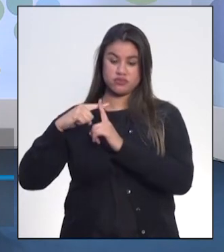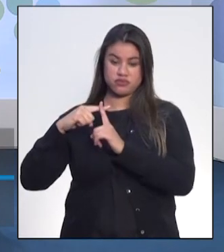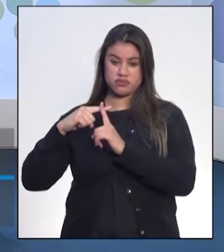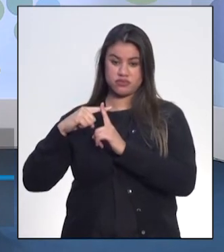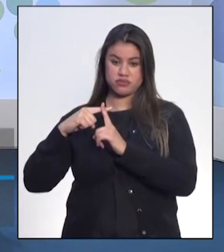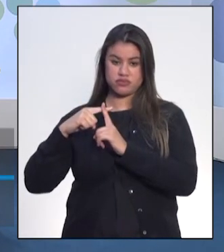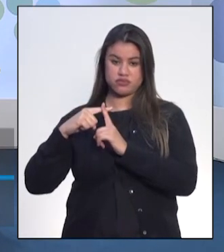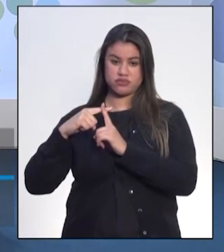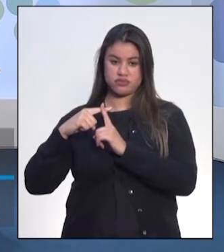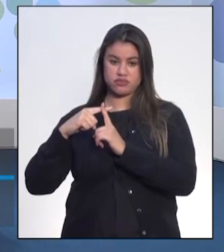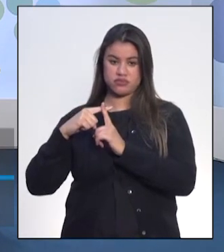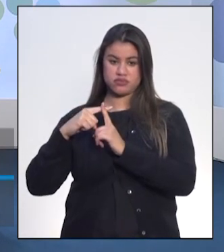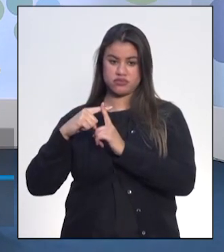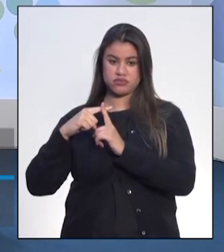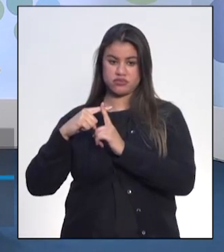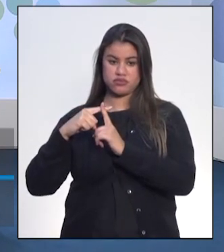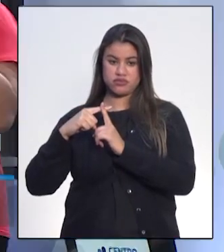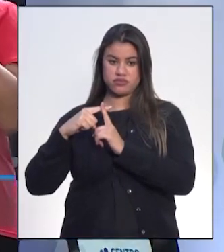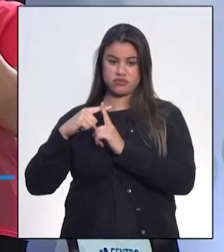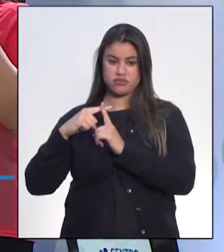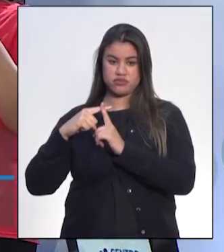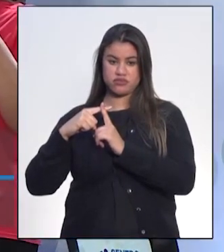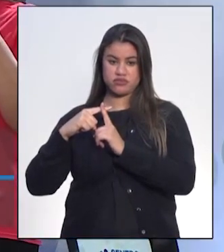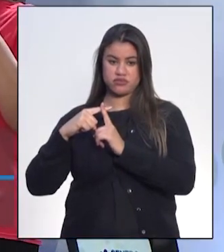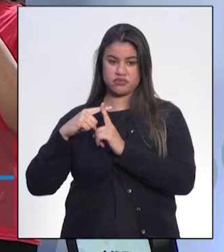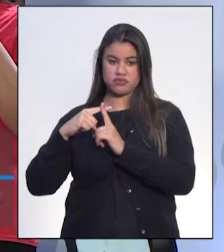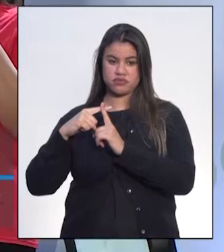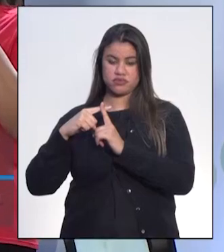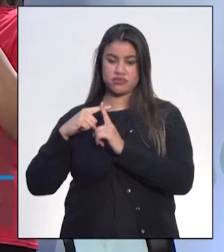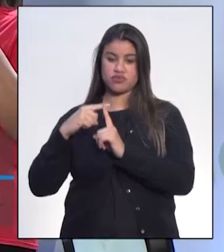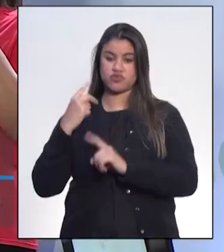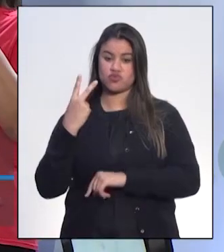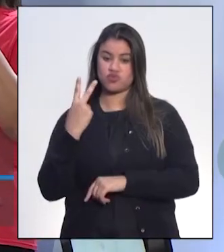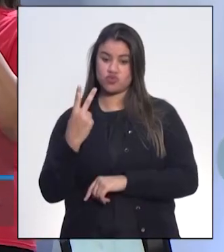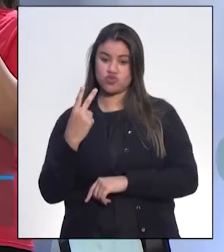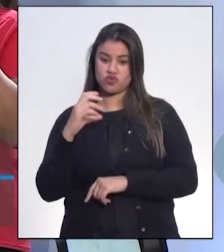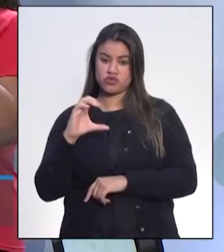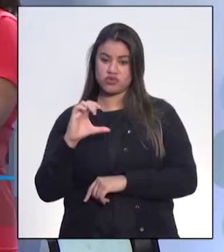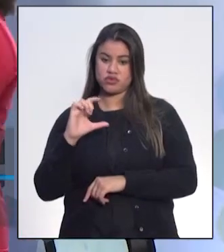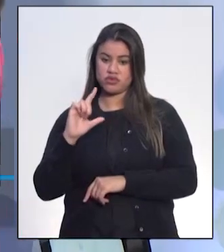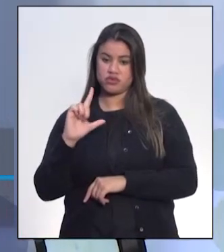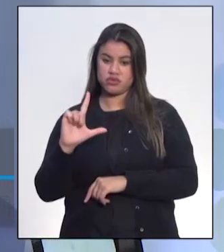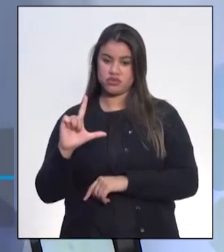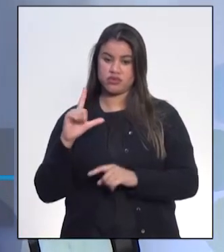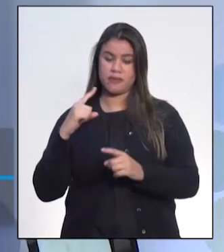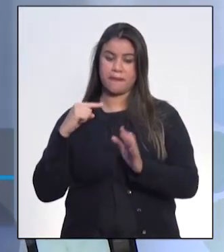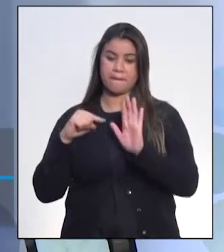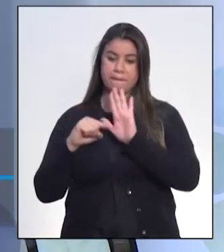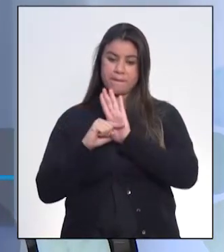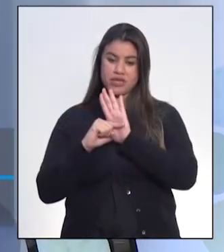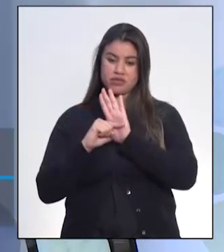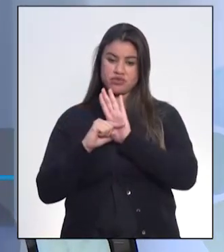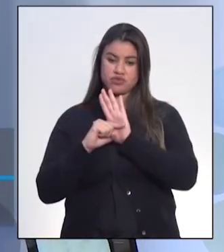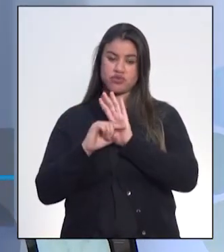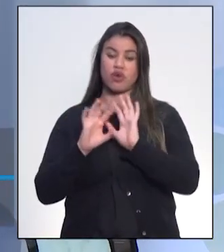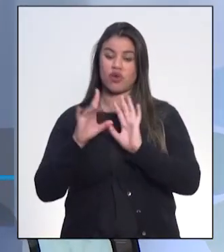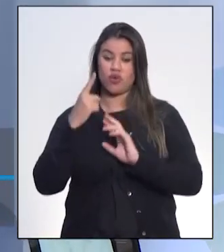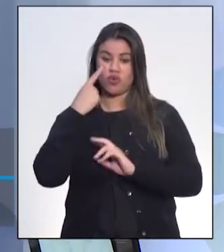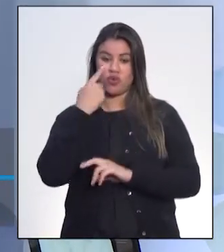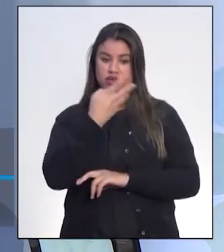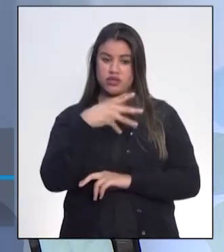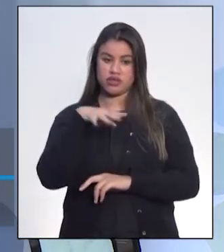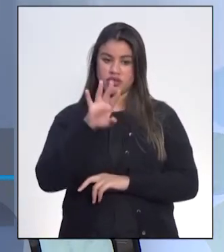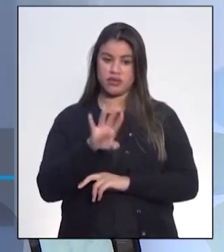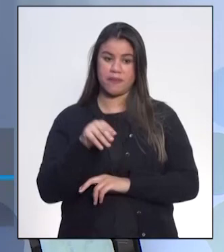dá 2mg+, e 2Cl- lá coloquei para vocês? Se você olhar na tabela,